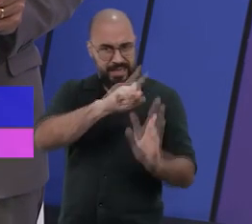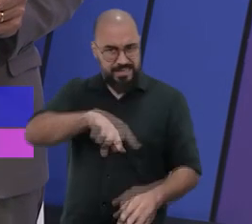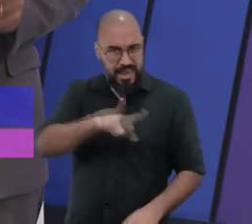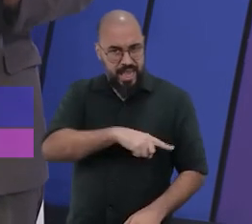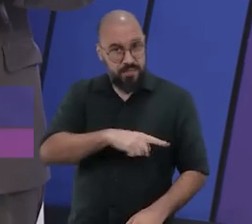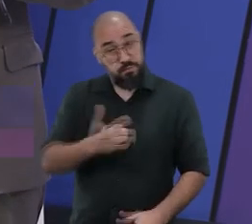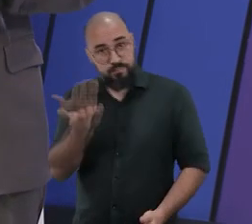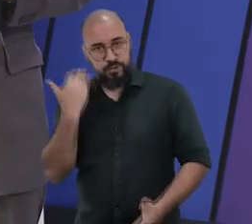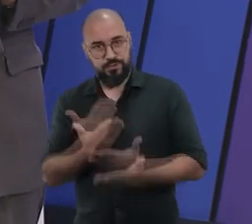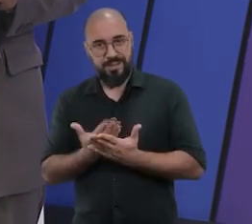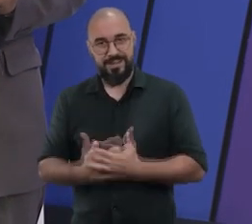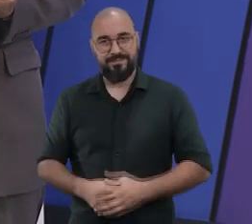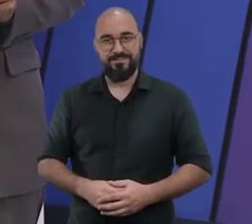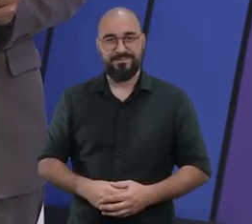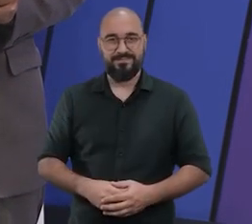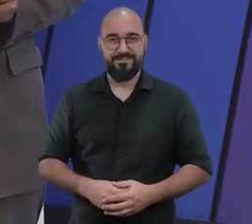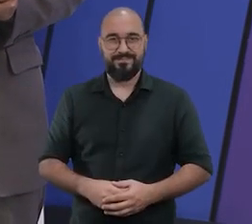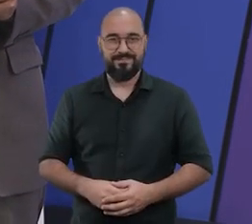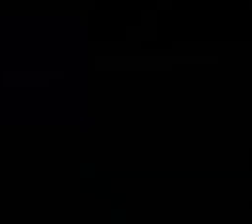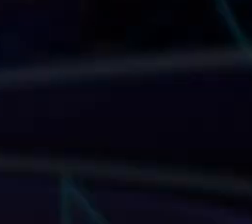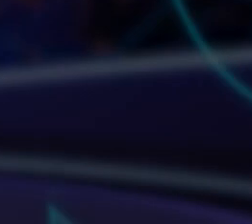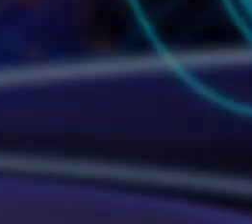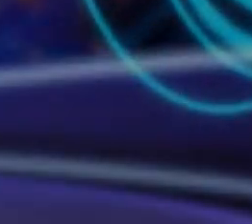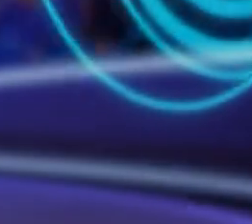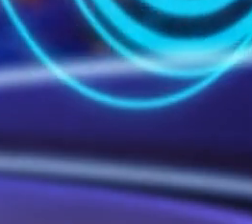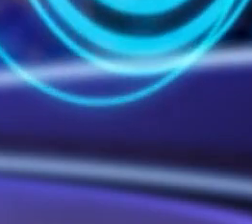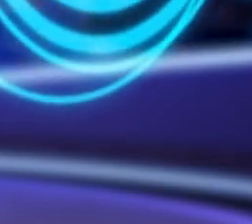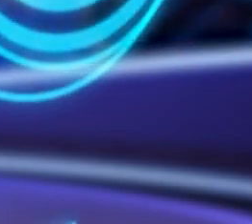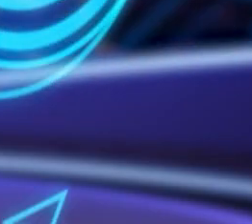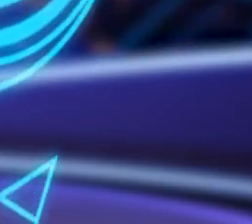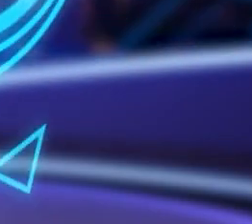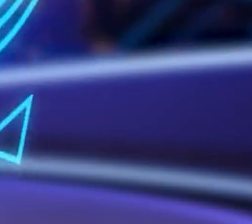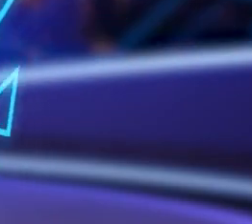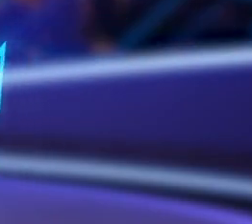para entender isso. O Arena do Futuro já começou.